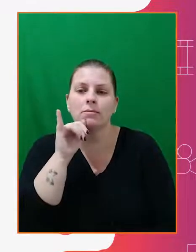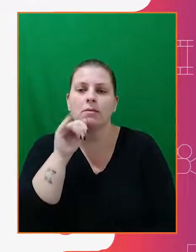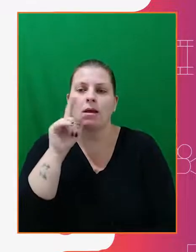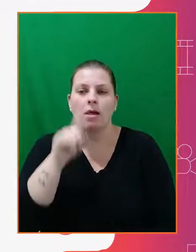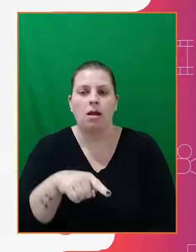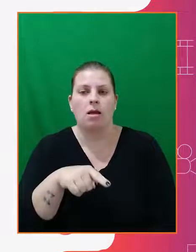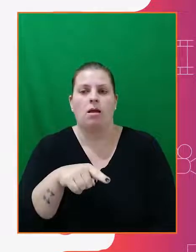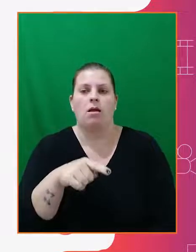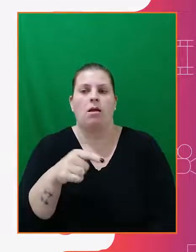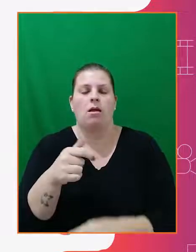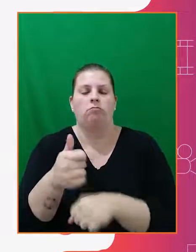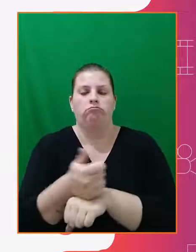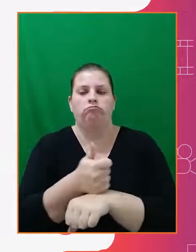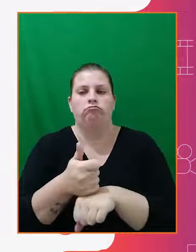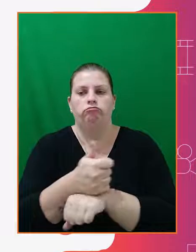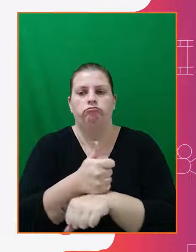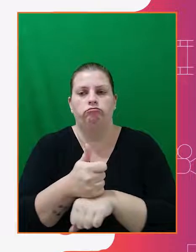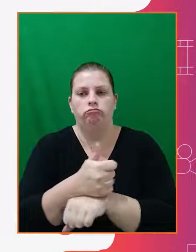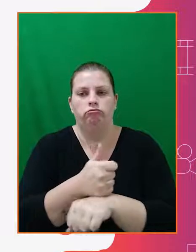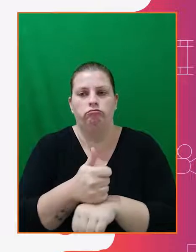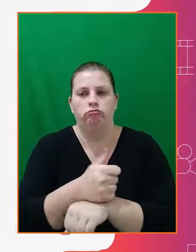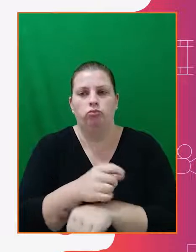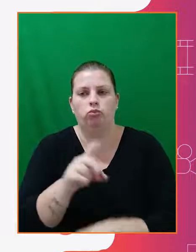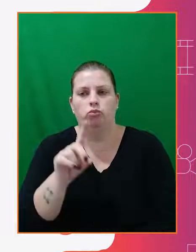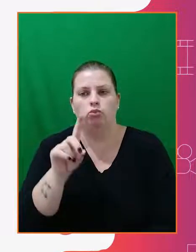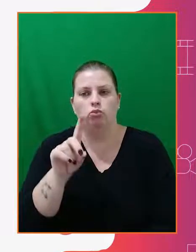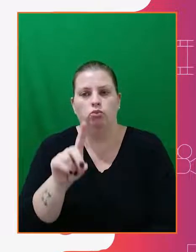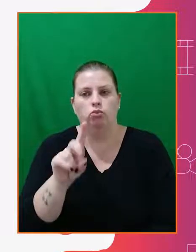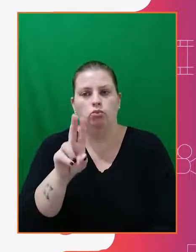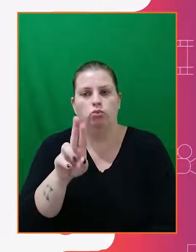Dürer, um artista alemão do século XV.